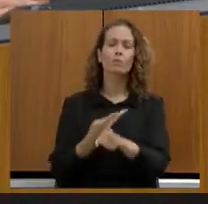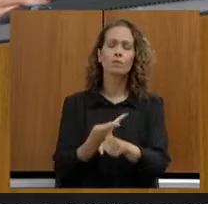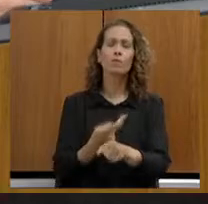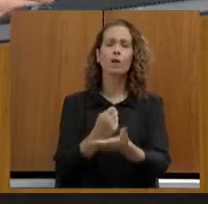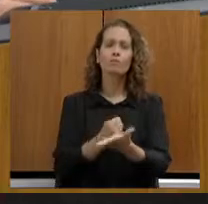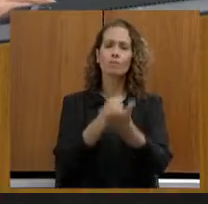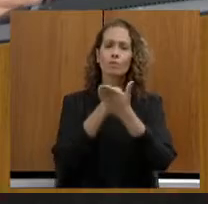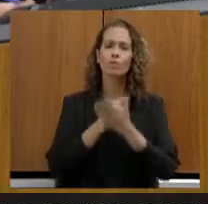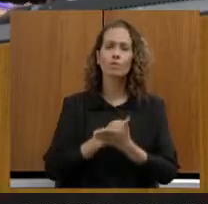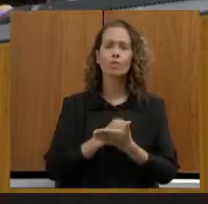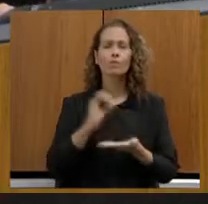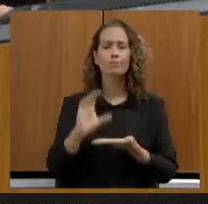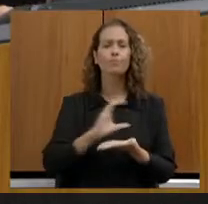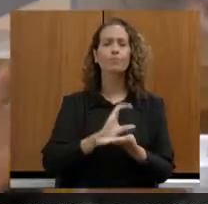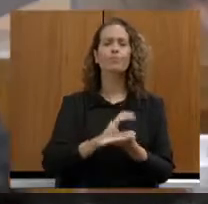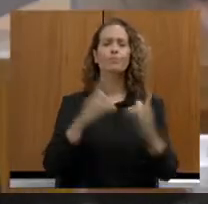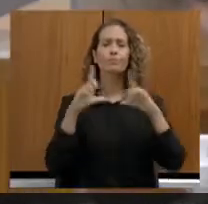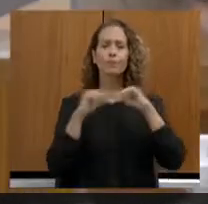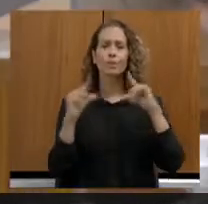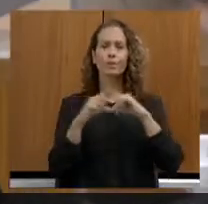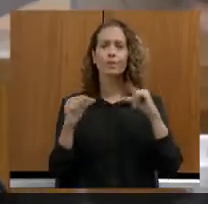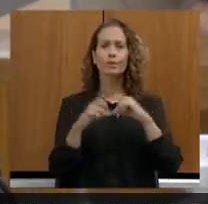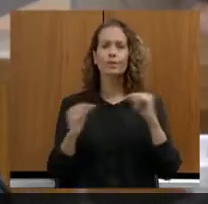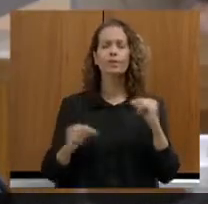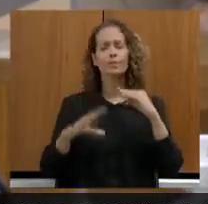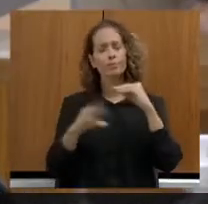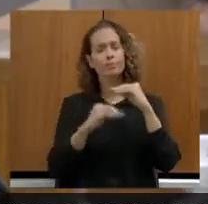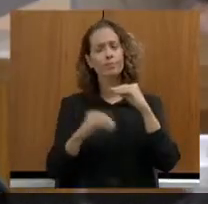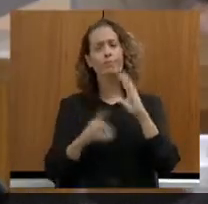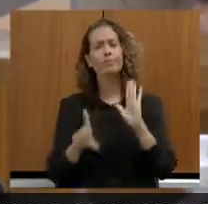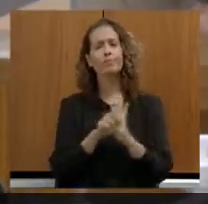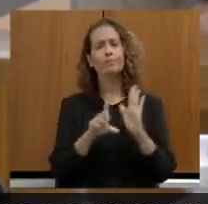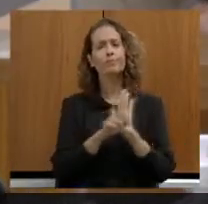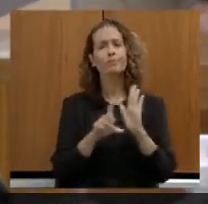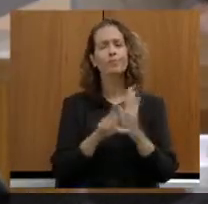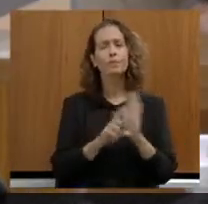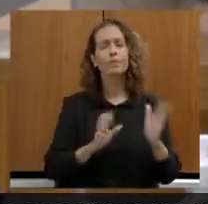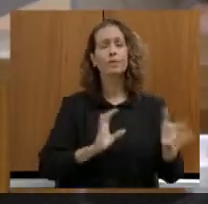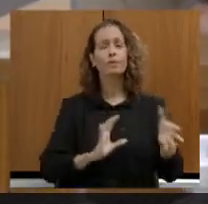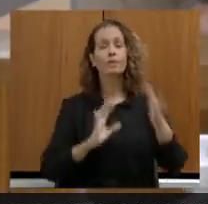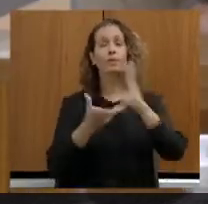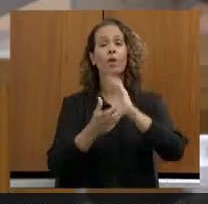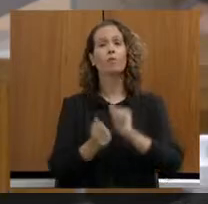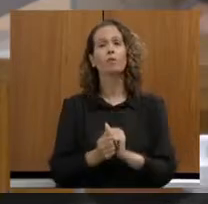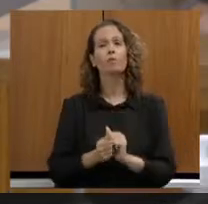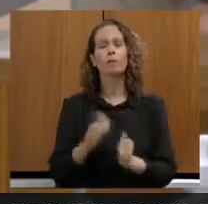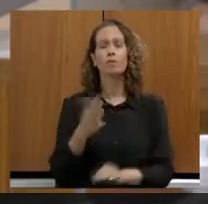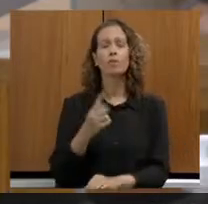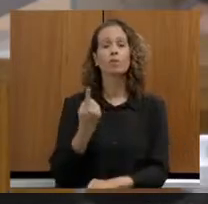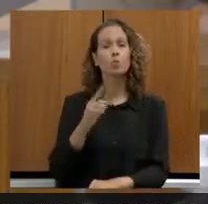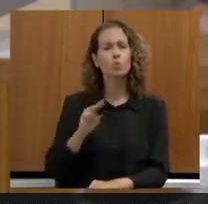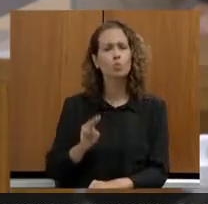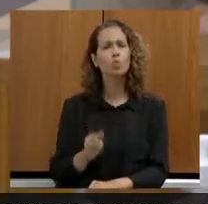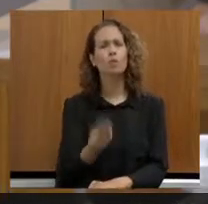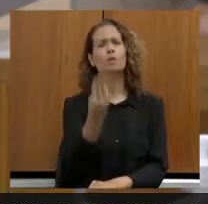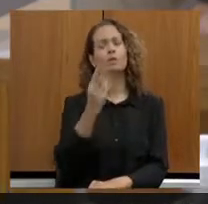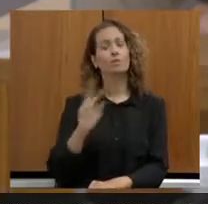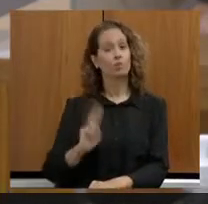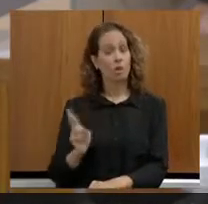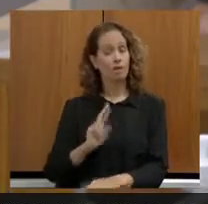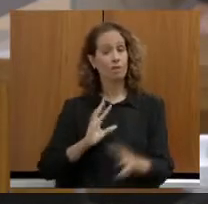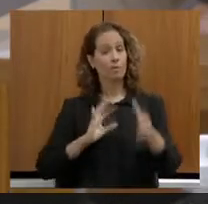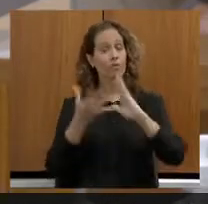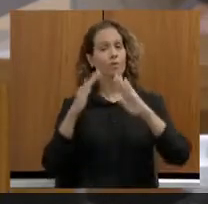ou aqui das minhas emendas para fazer a reforma nessa escola que ficaria em torno de um milhão de reais E aí